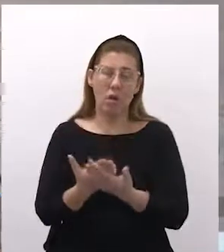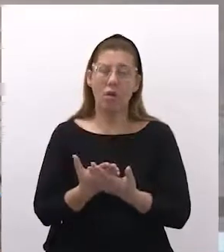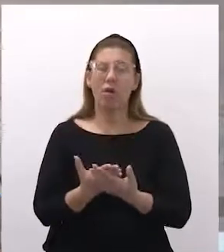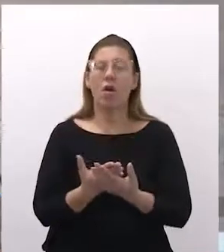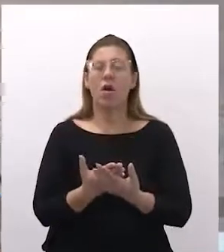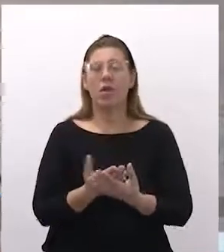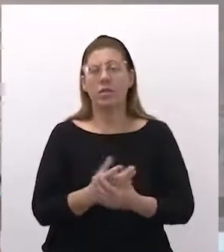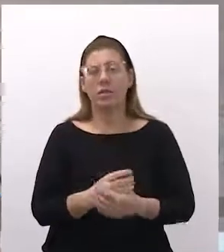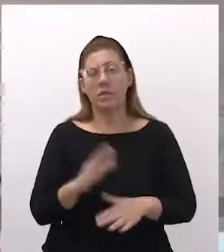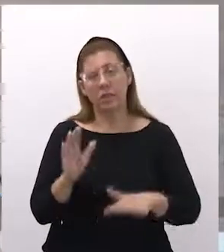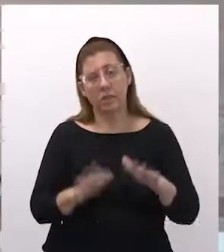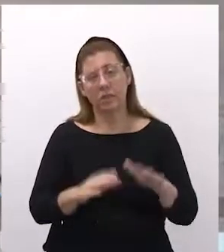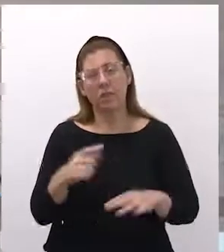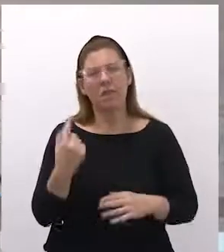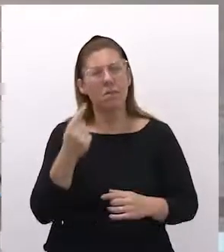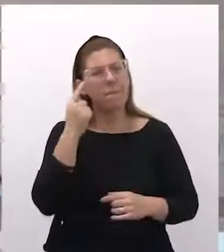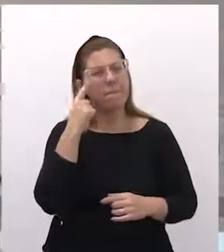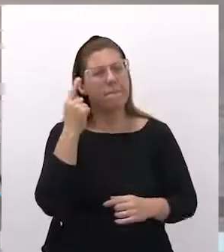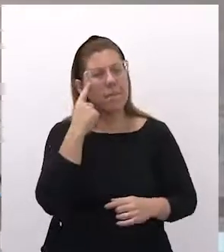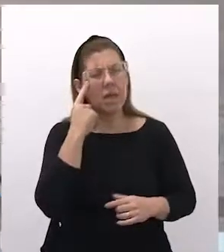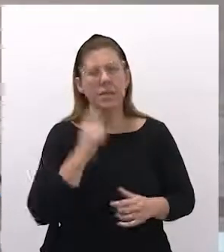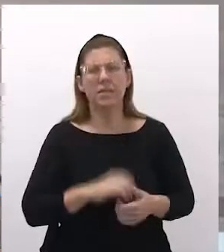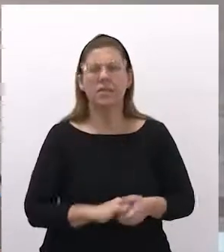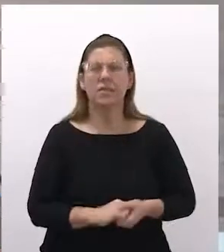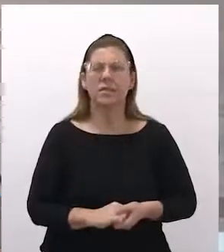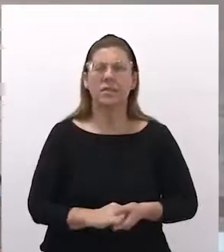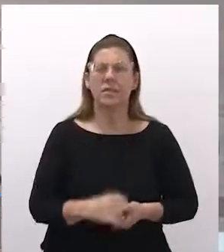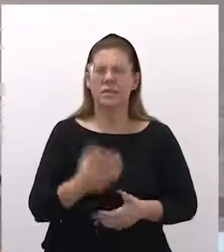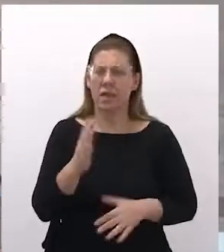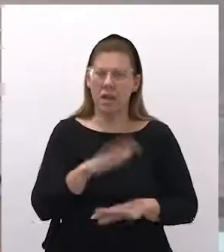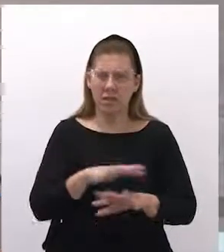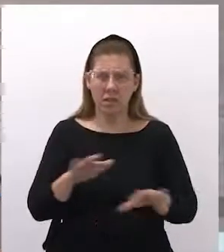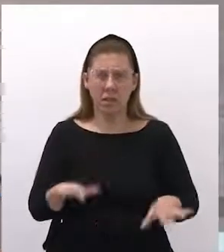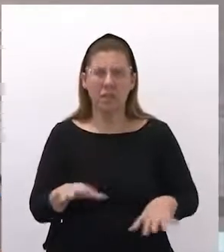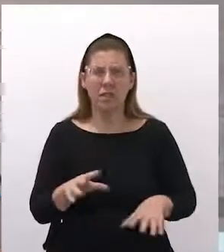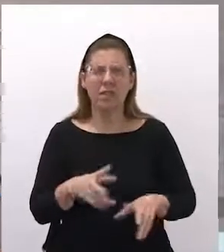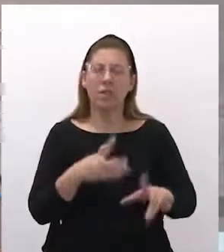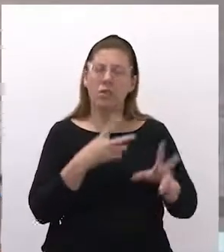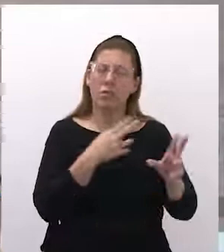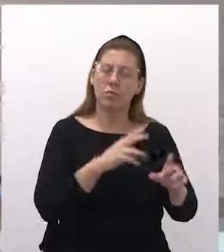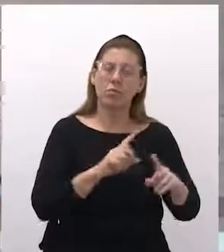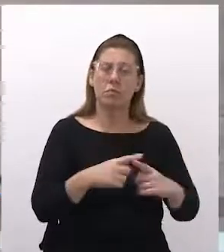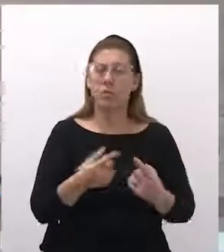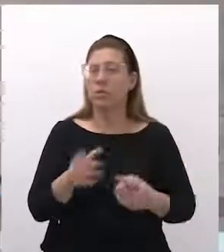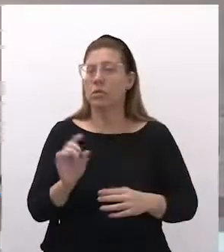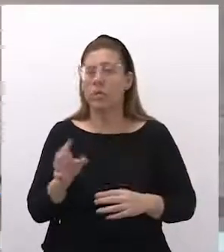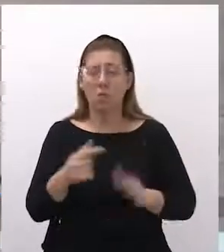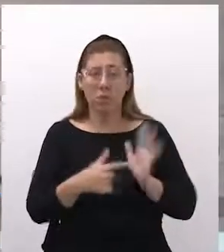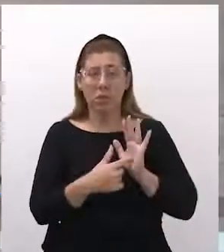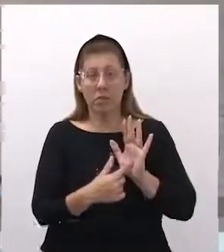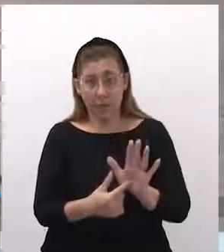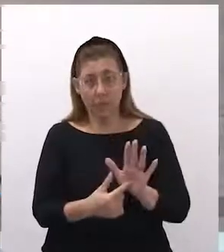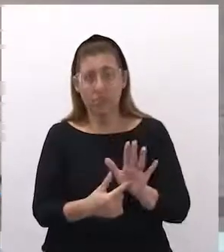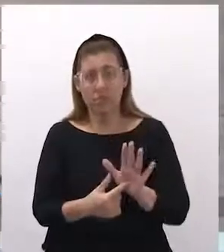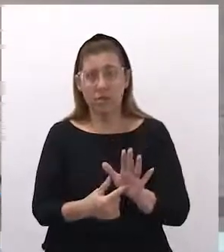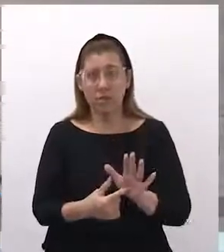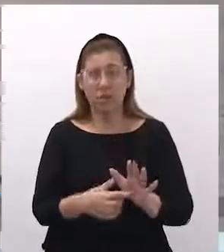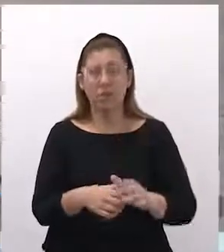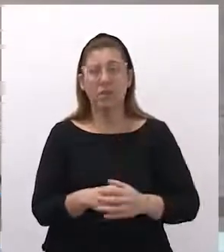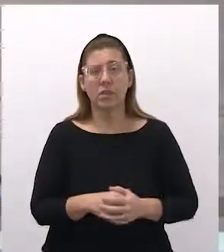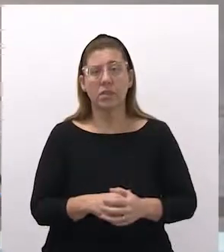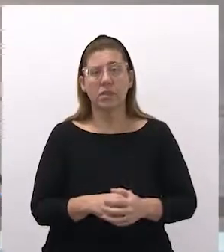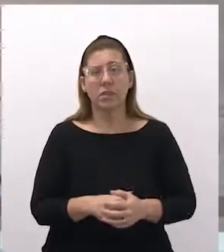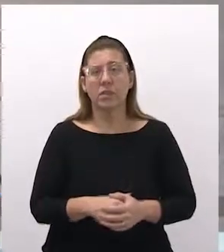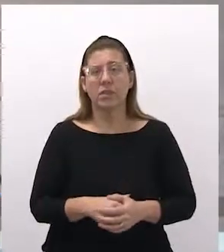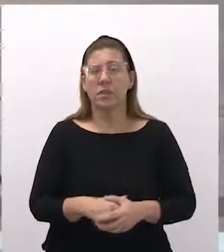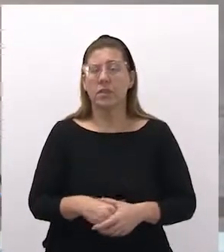que muitas vezes a gente pensa assim, é preguiça, a criança está, né, tá dormindo, mas não, ela está dando sinais, né, de que